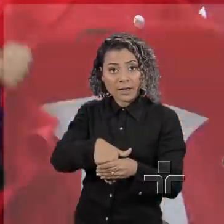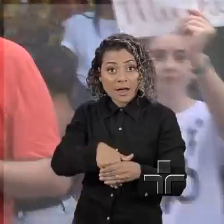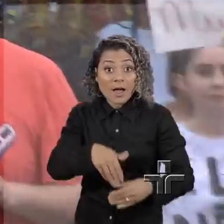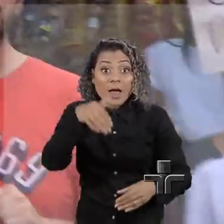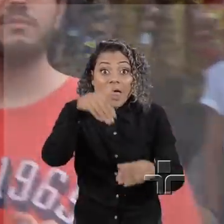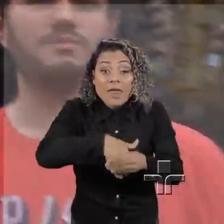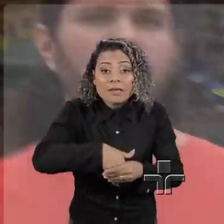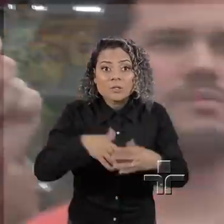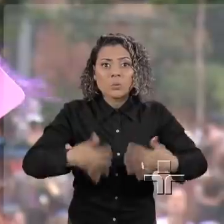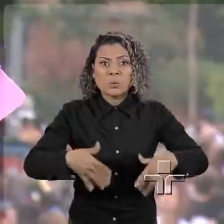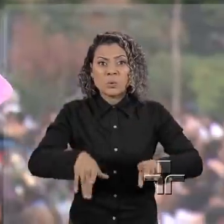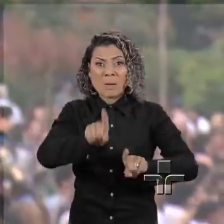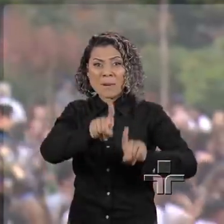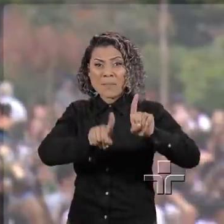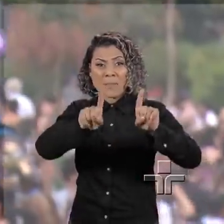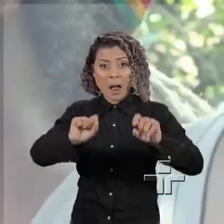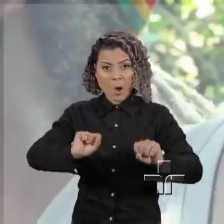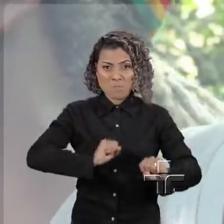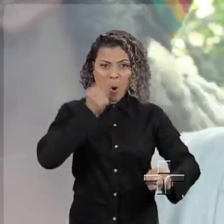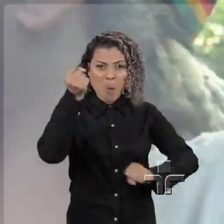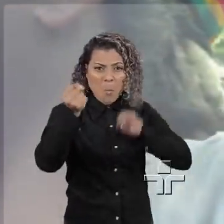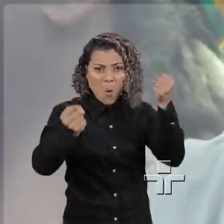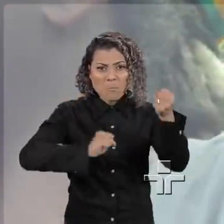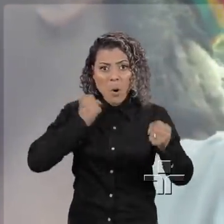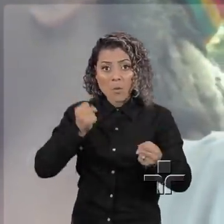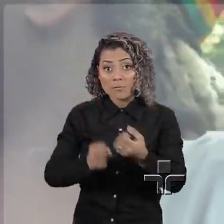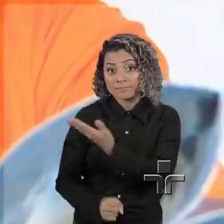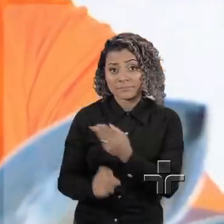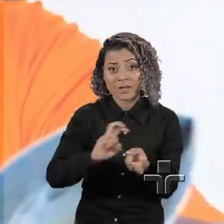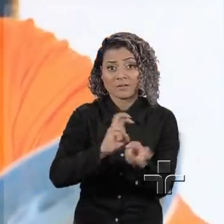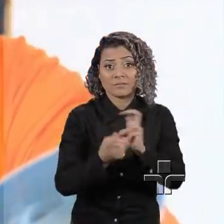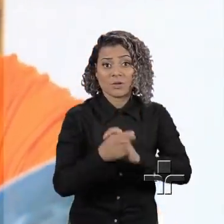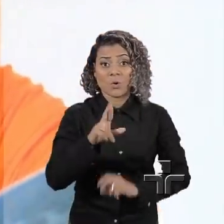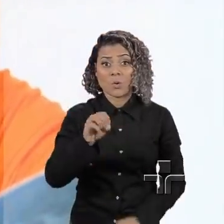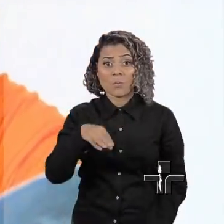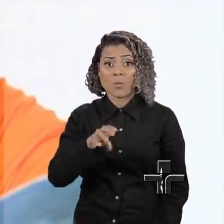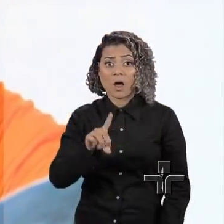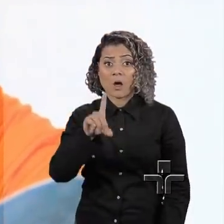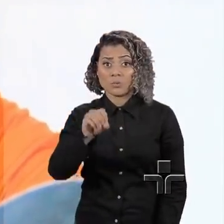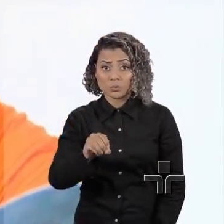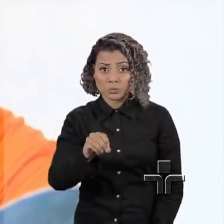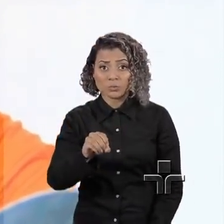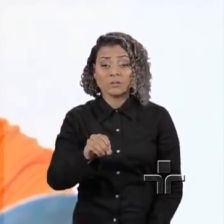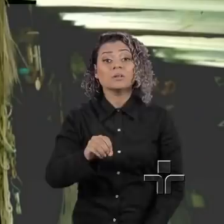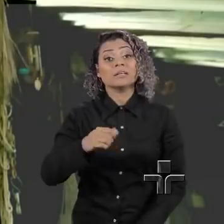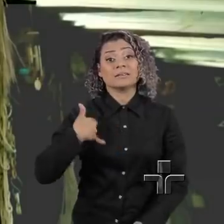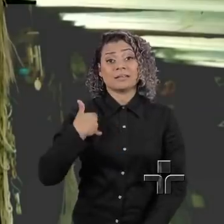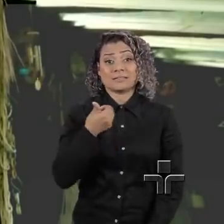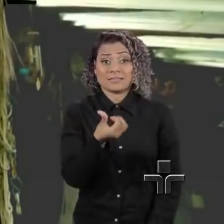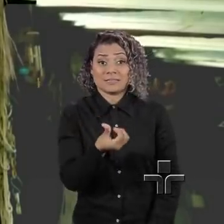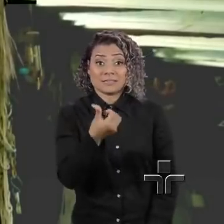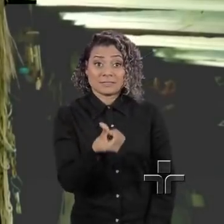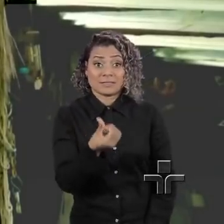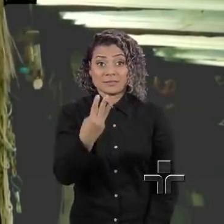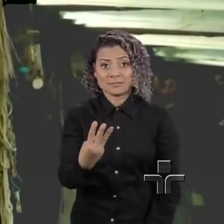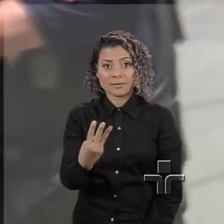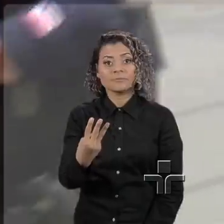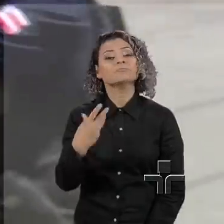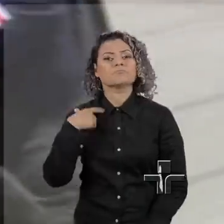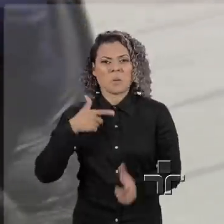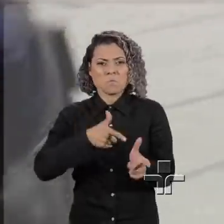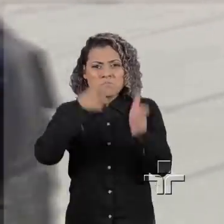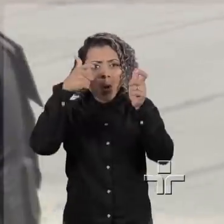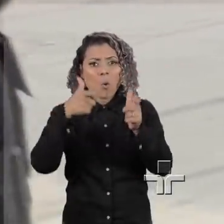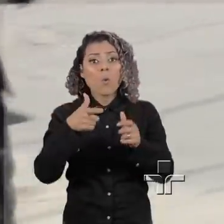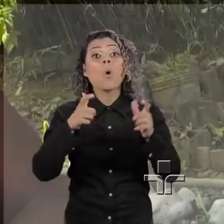eleição repleta de discursos de ódio. O mestre de capoeira Romualdo Rosário da Costa, de 63 anos, foi